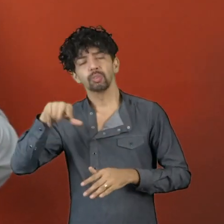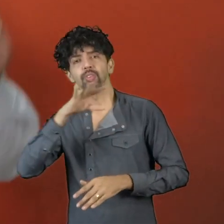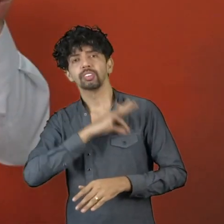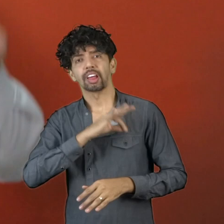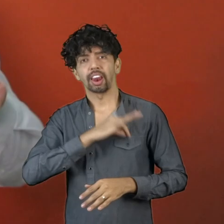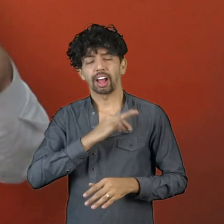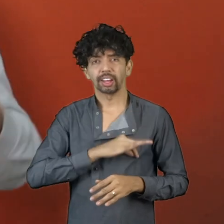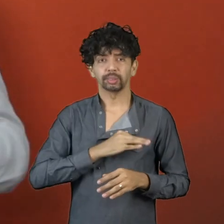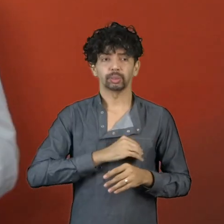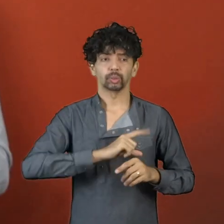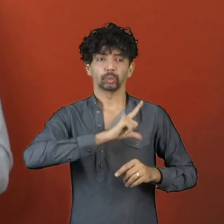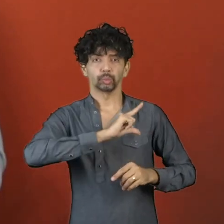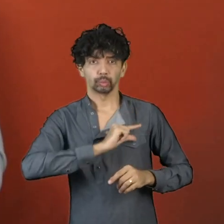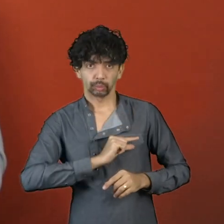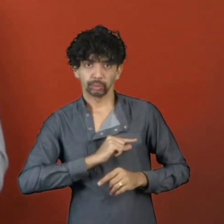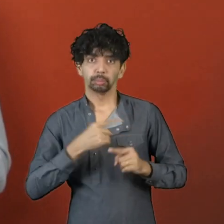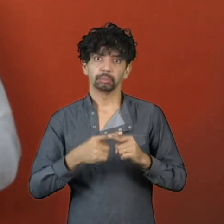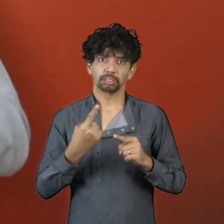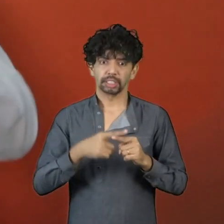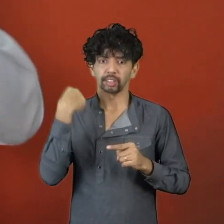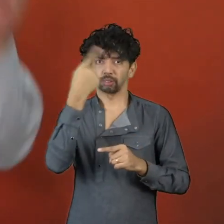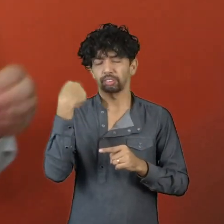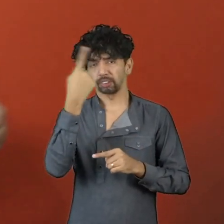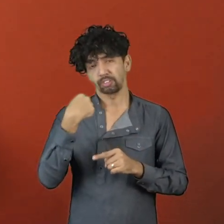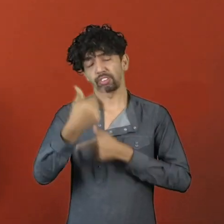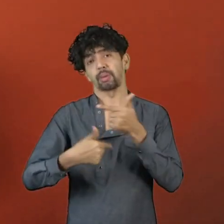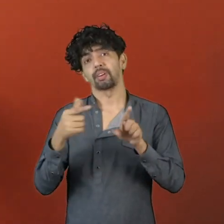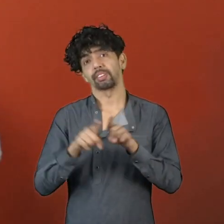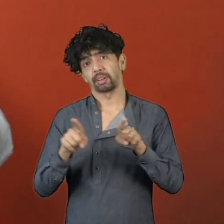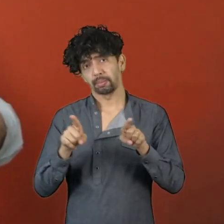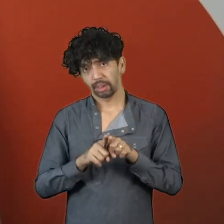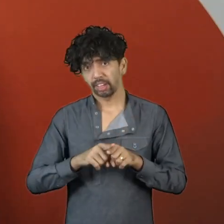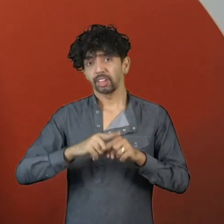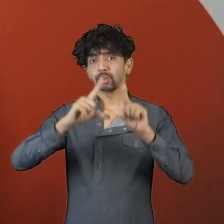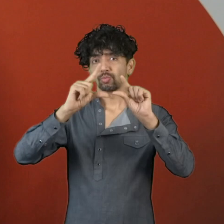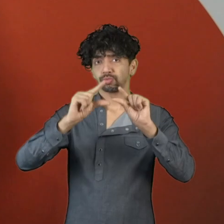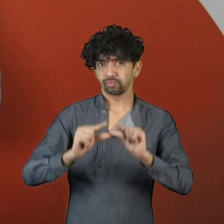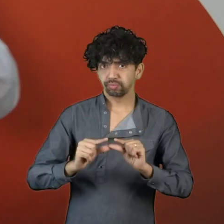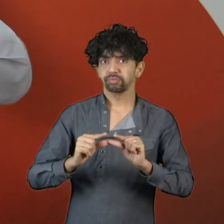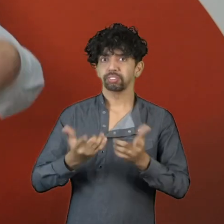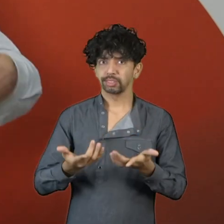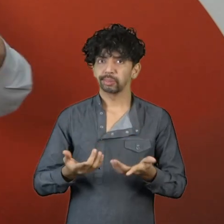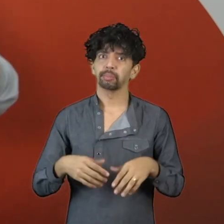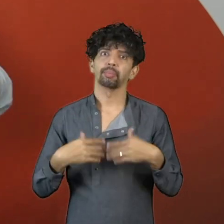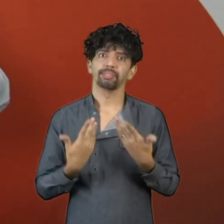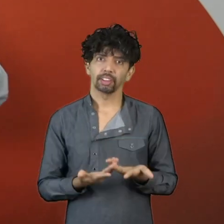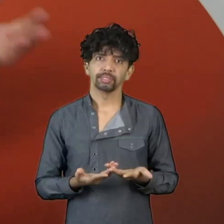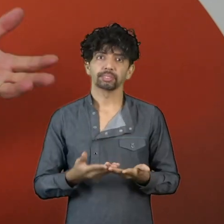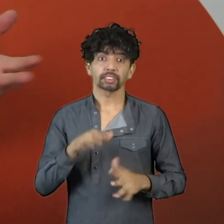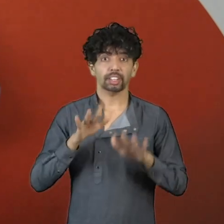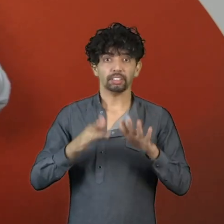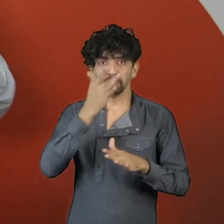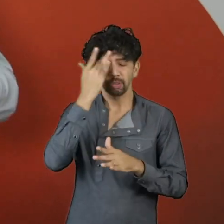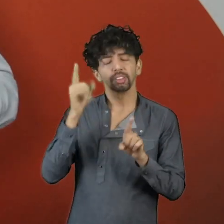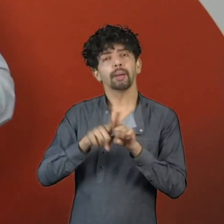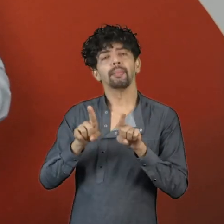50, 25% de redução na jornada de trabalho, consequentemente no seu ganho. E tem aquelas que perderam de vez o seu ganho, ou